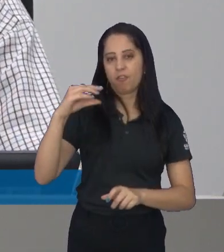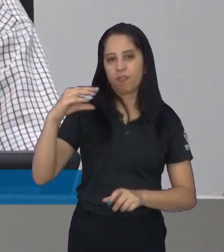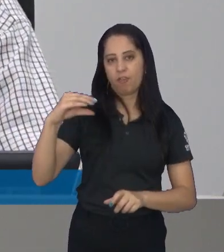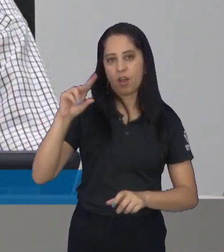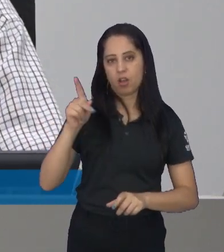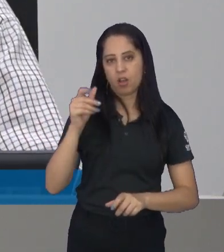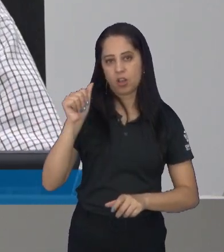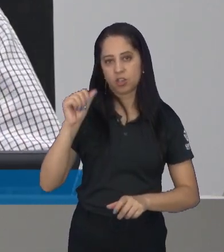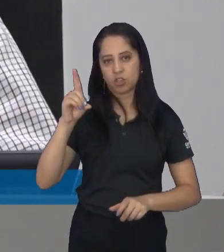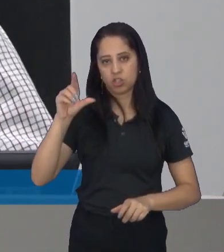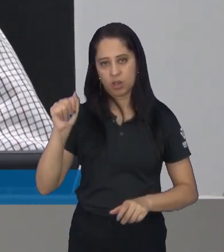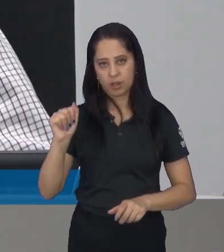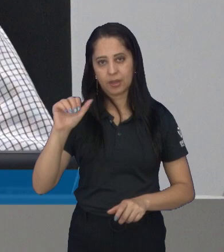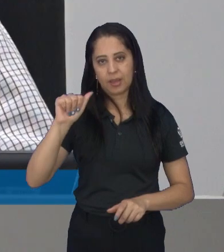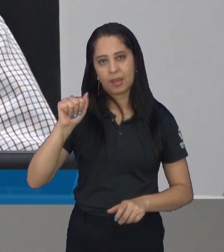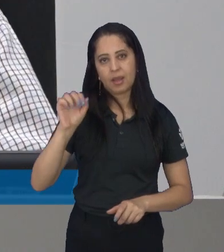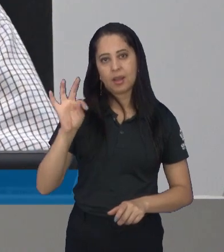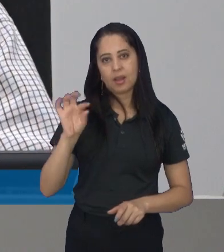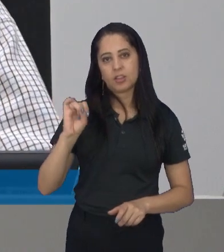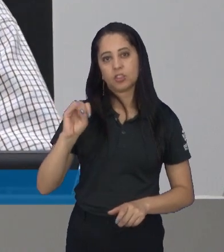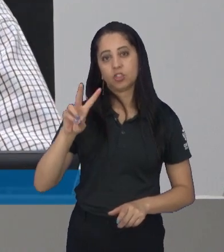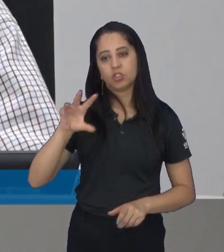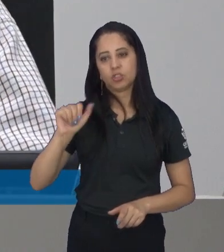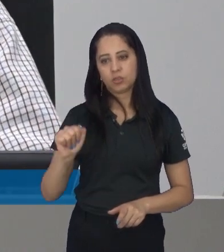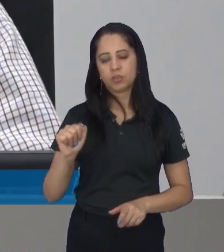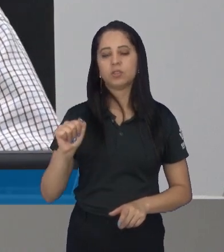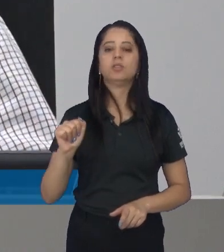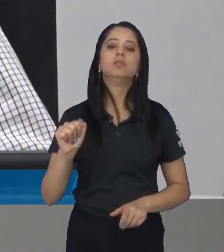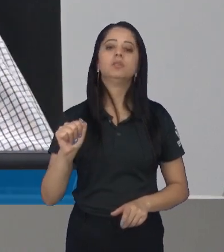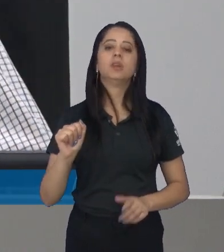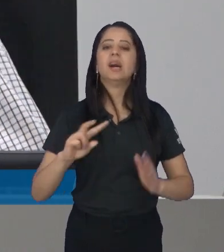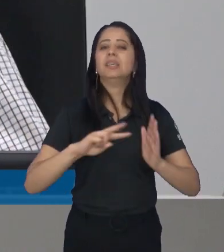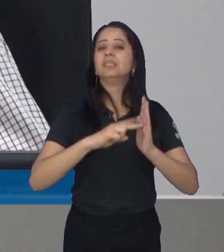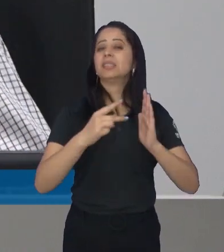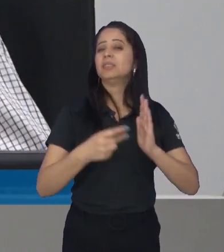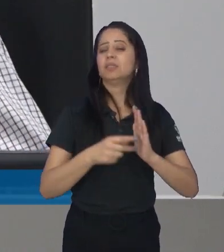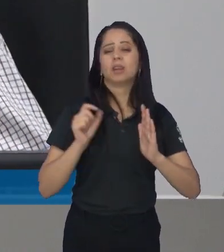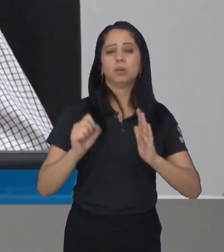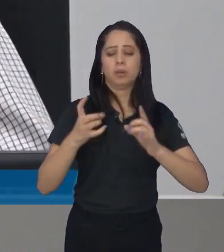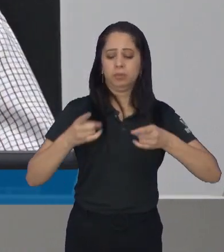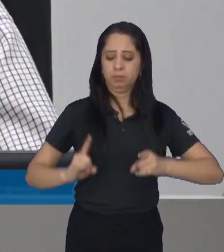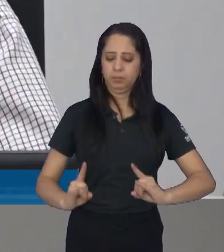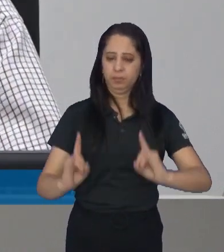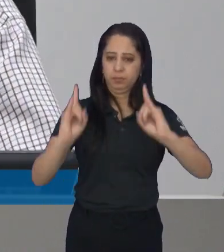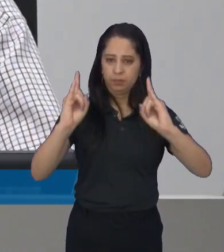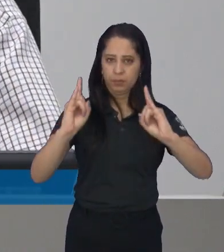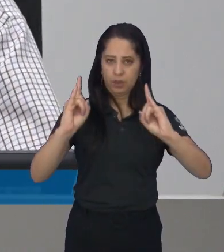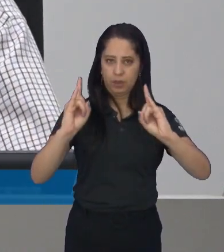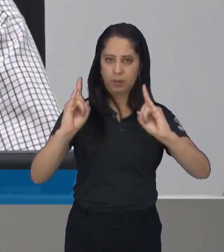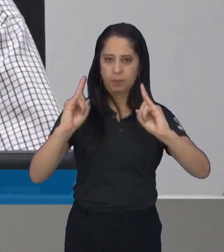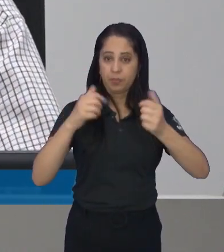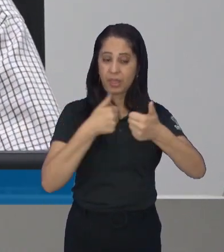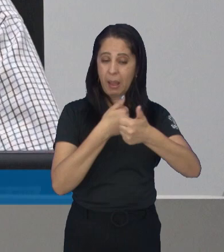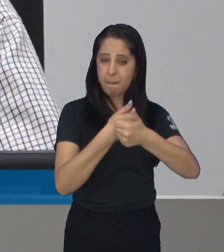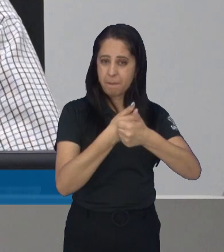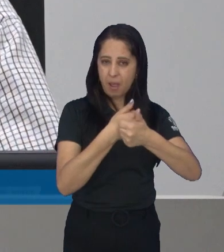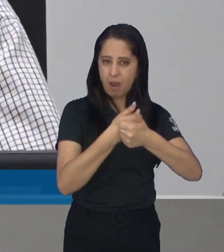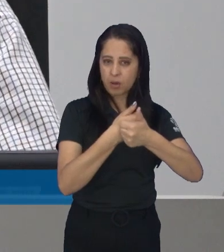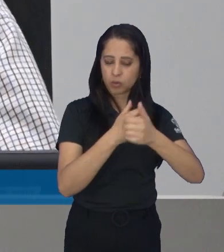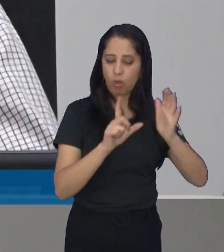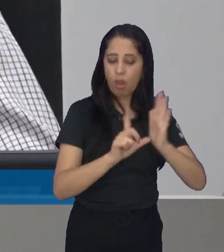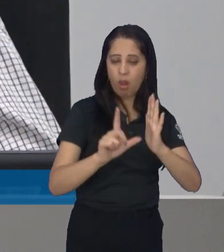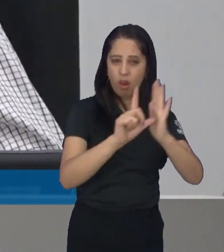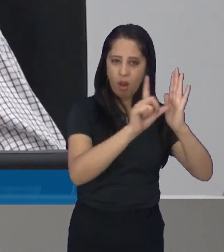futuros prédios da Vila Ema né fazendo com que possa trazer o comércio né perto da das residências